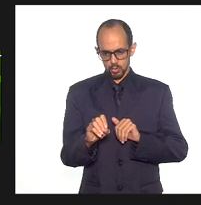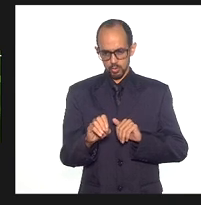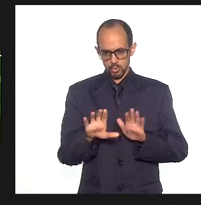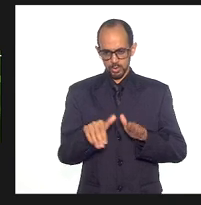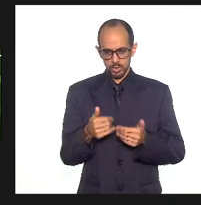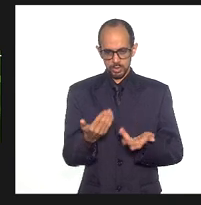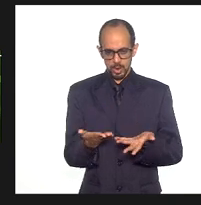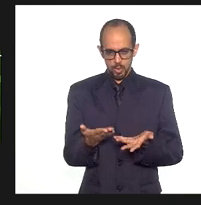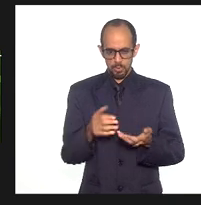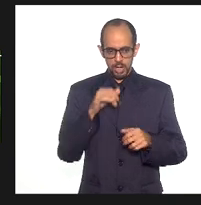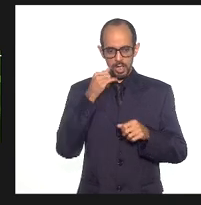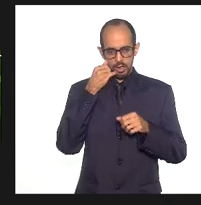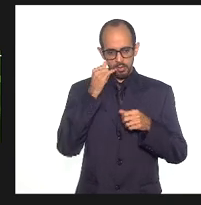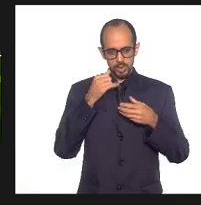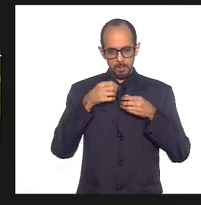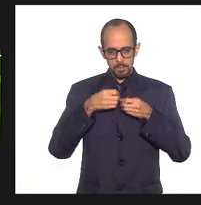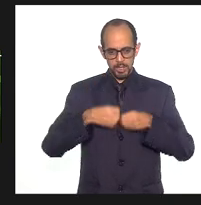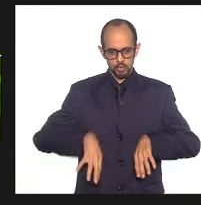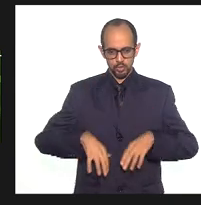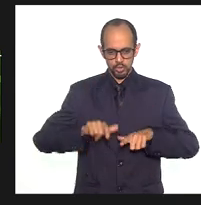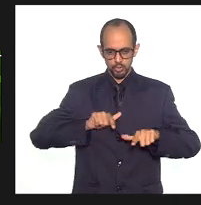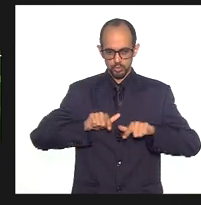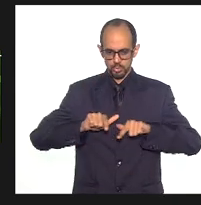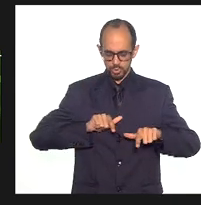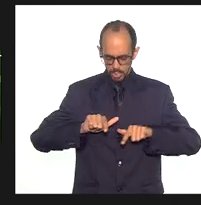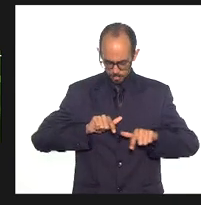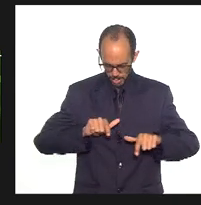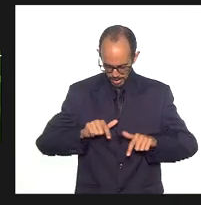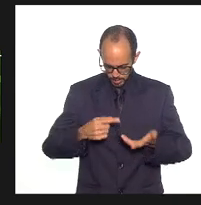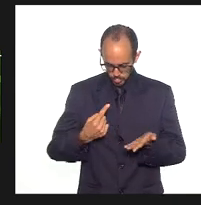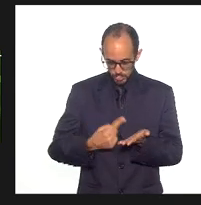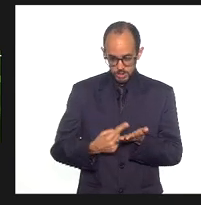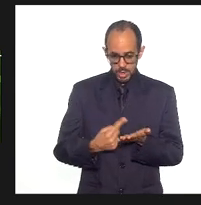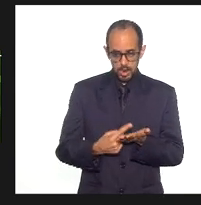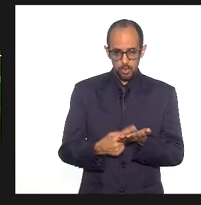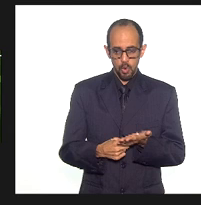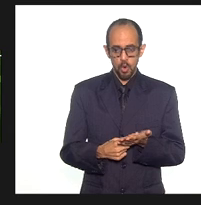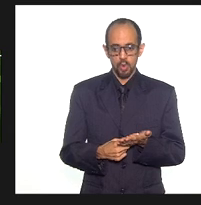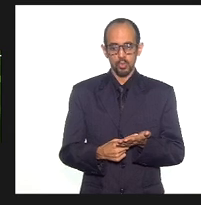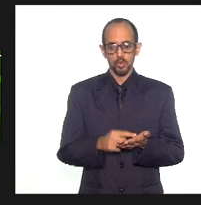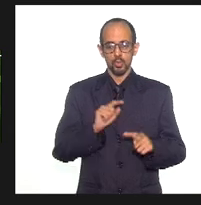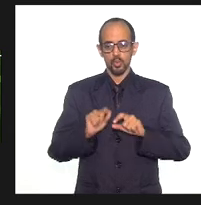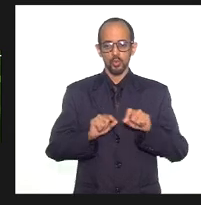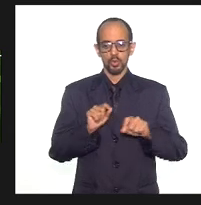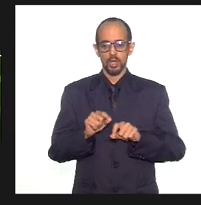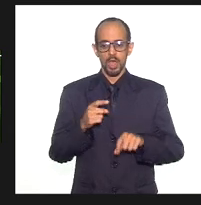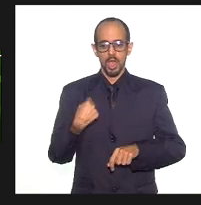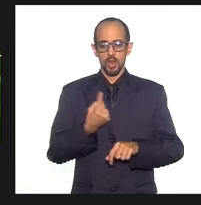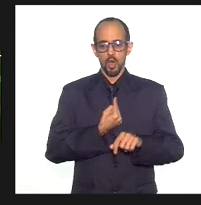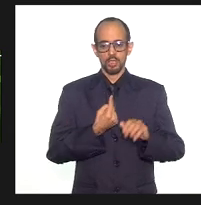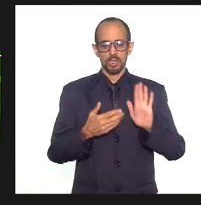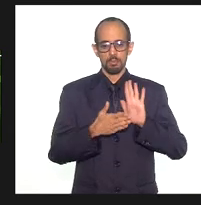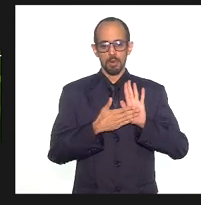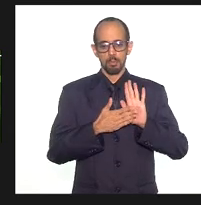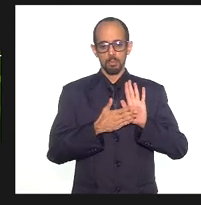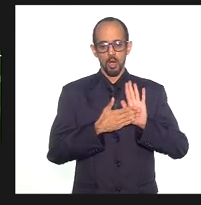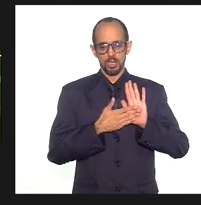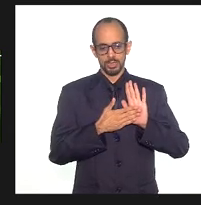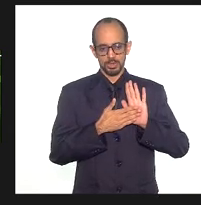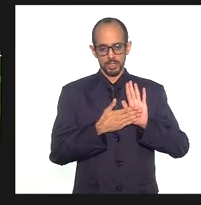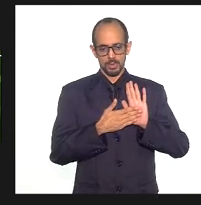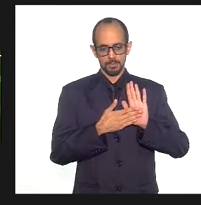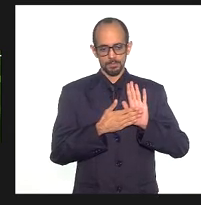não haja prejuízo dos trabalhos e desse acordo, a nossa proposta apresentada aqui no dia, na